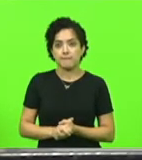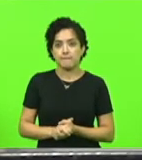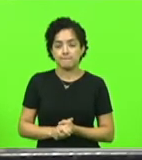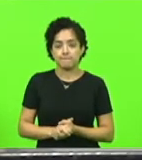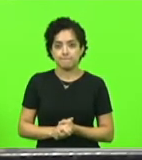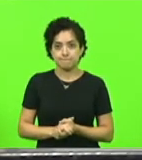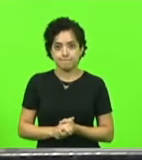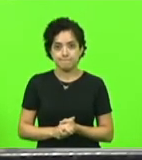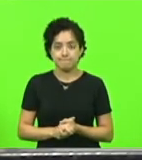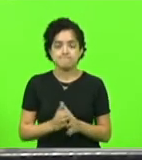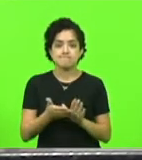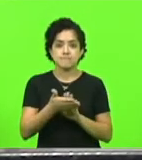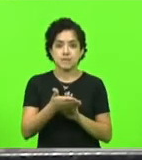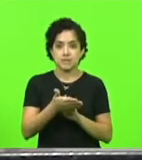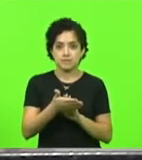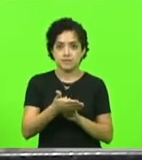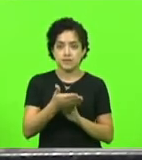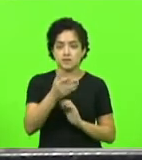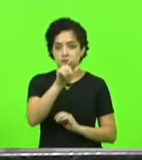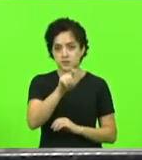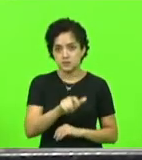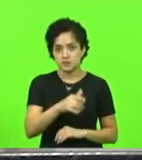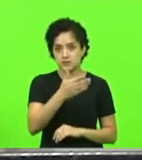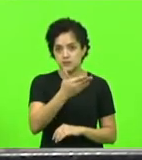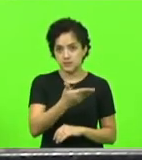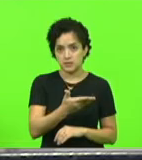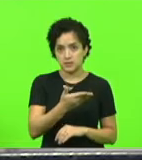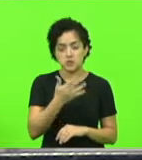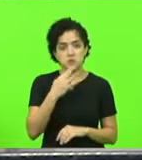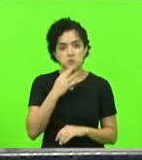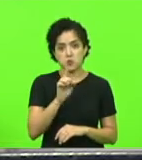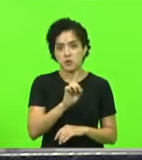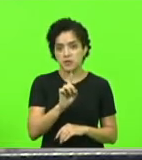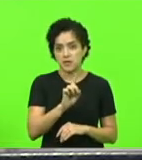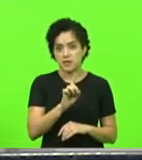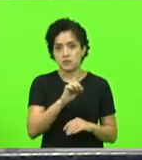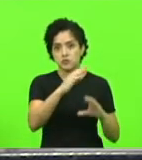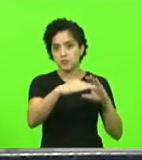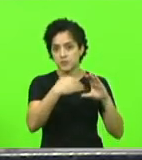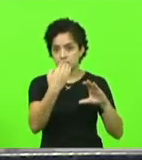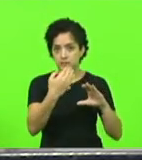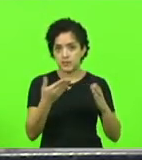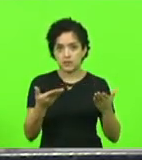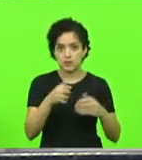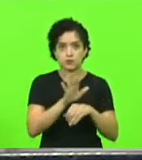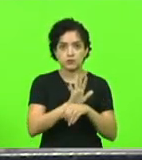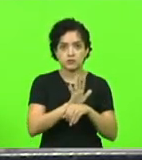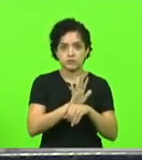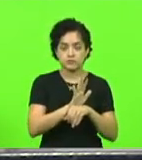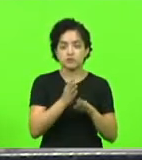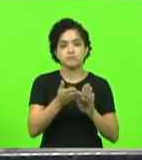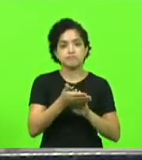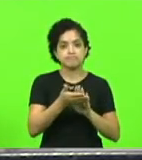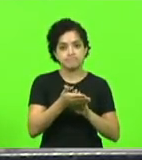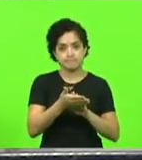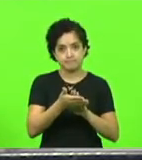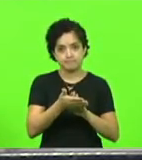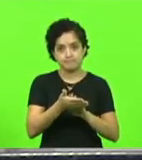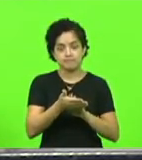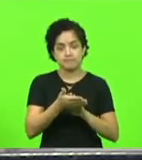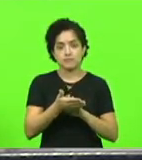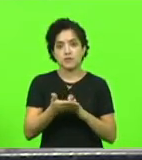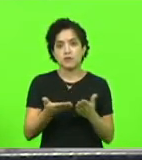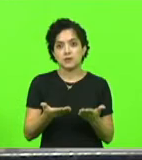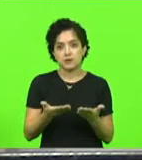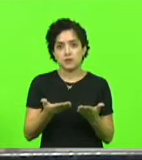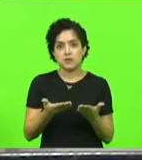Olha, parabéns a esse cidadão. Não conheço ele, recebi esse vídeo hoje, mas quero dar os parabéns a esse cidadão.